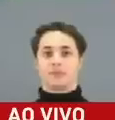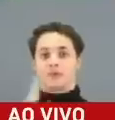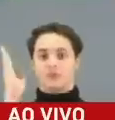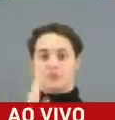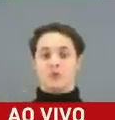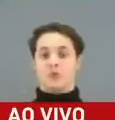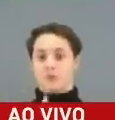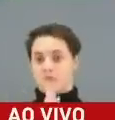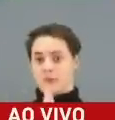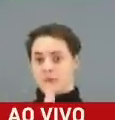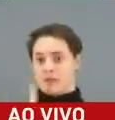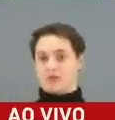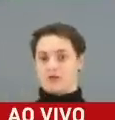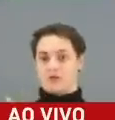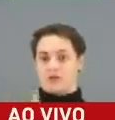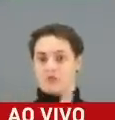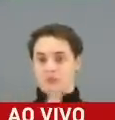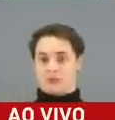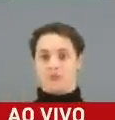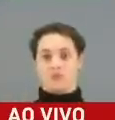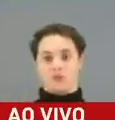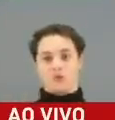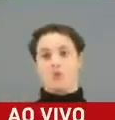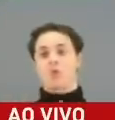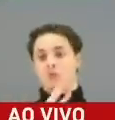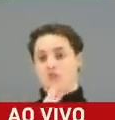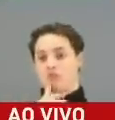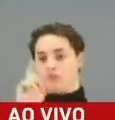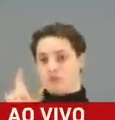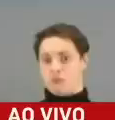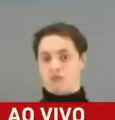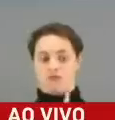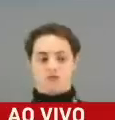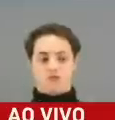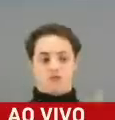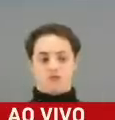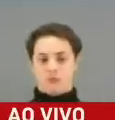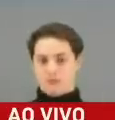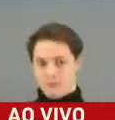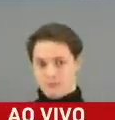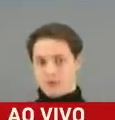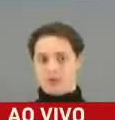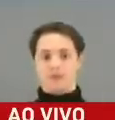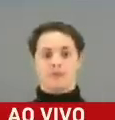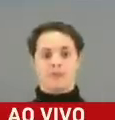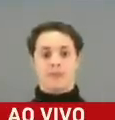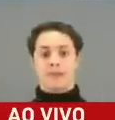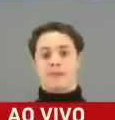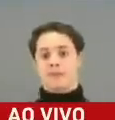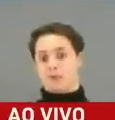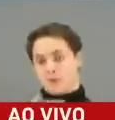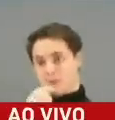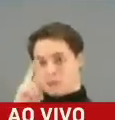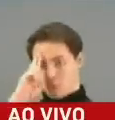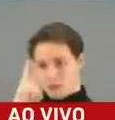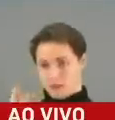todo conheça bem sempre o seu nome, como tão bem o conhece o povo da Bahia. Pois Vossa Excelência